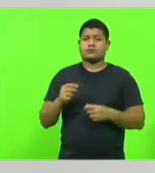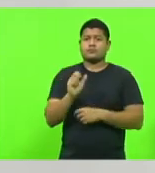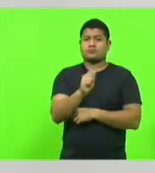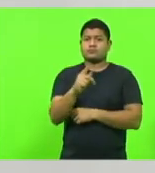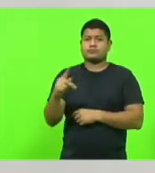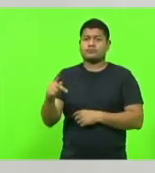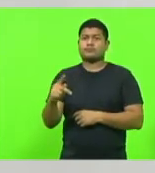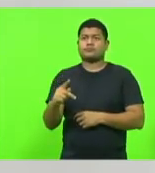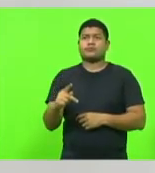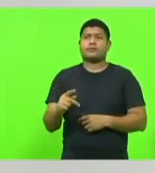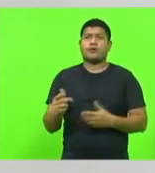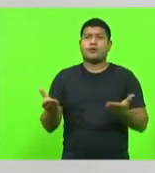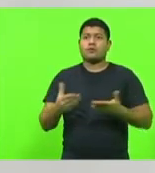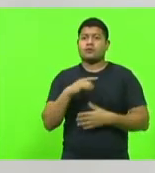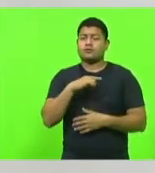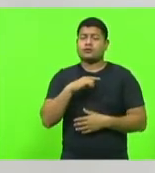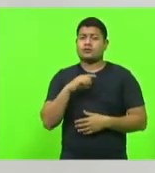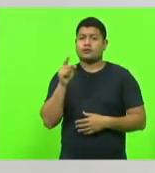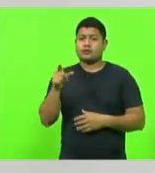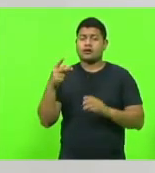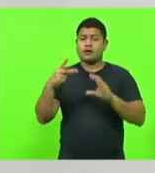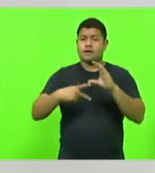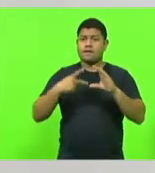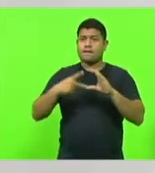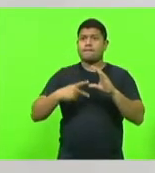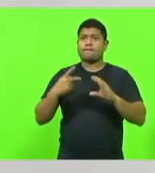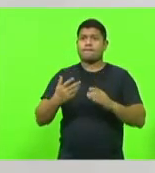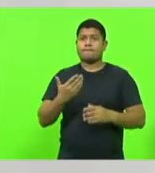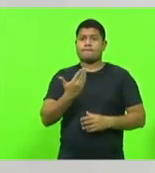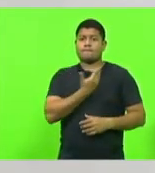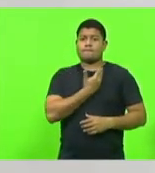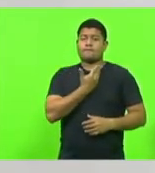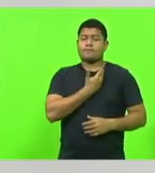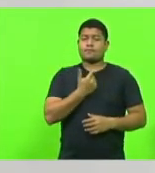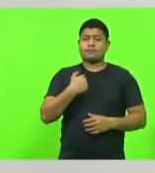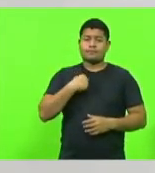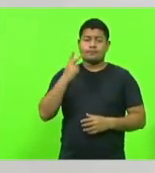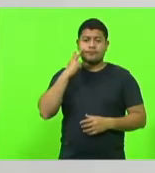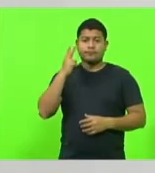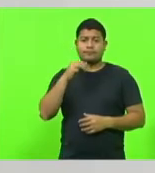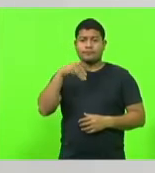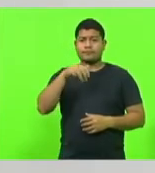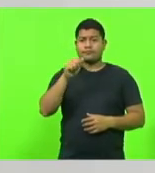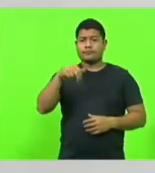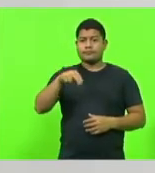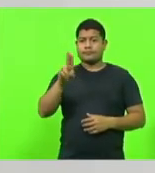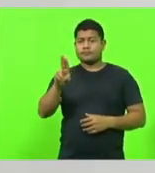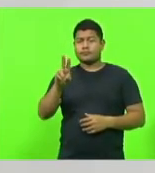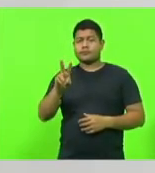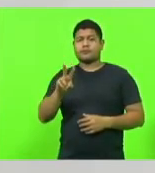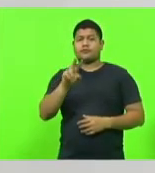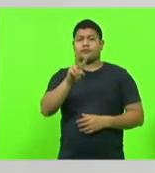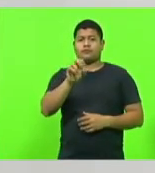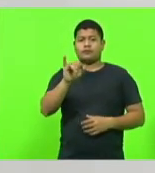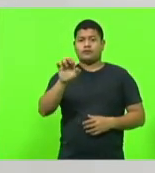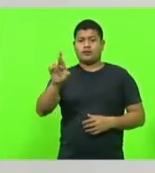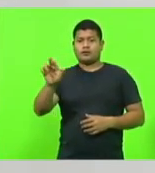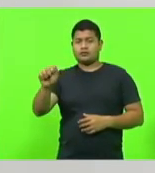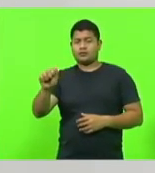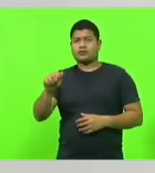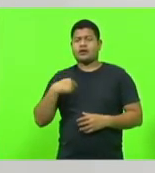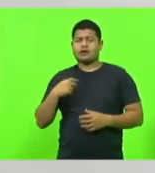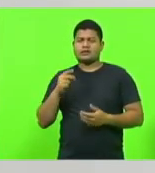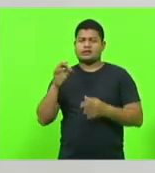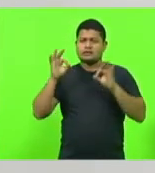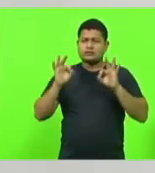passageiro. Temos hoje na Câmara Municipal também minha colega vereadora Manu Vieira, que eu tenho certeza que irá se